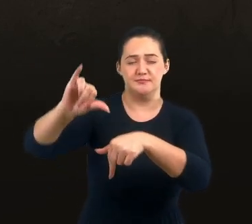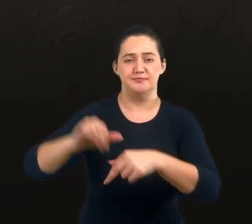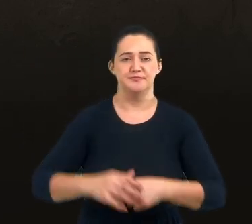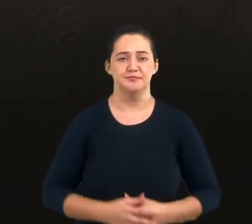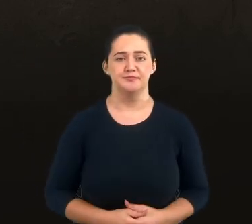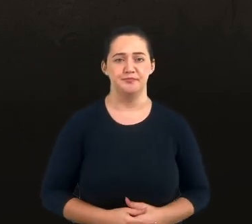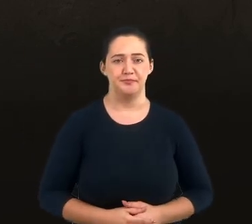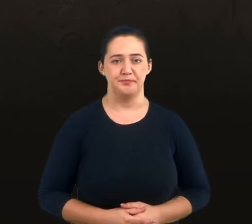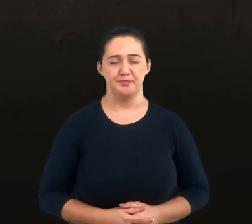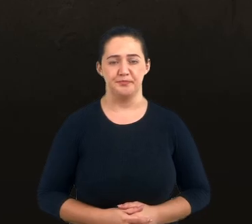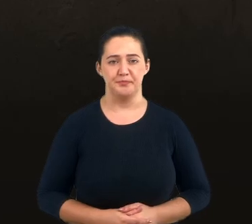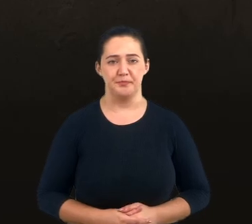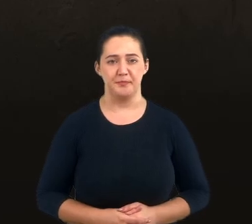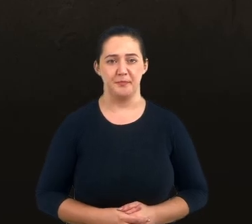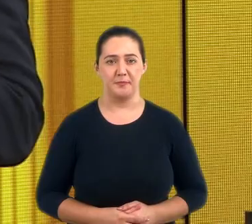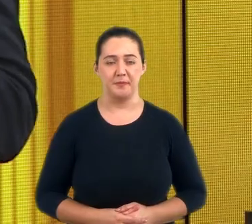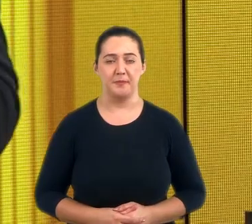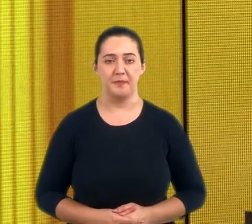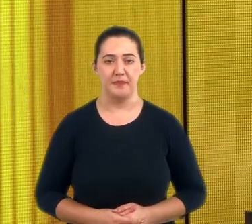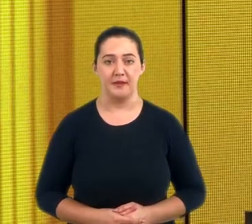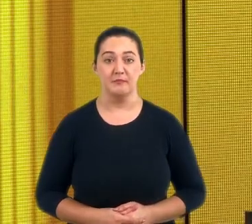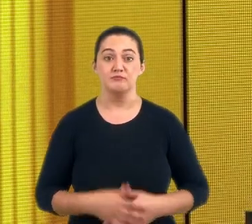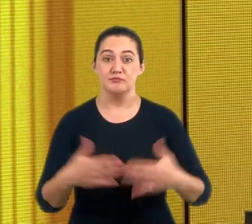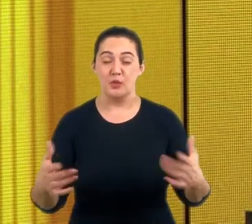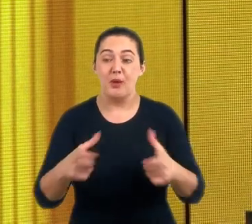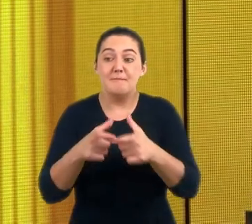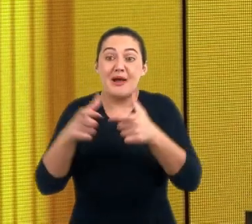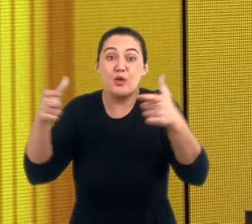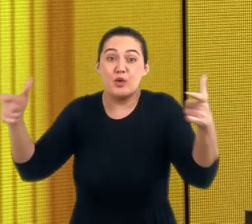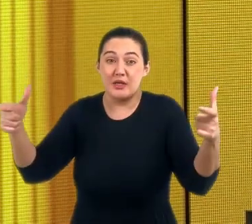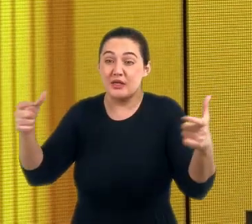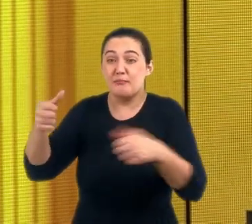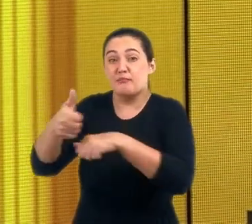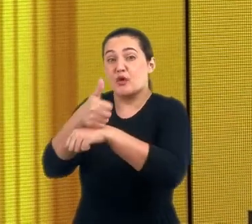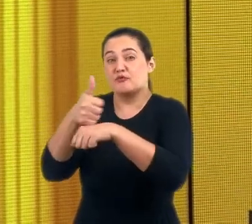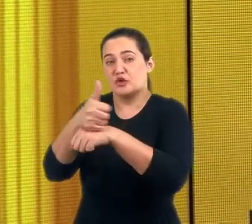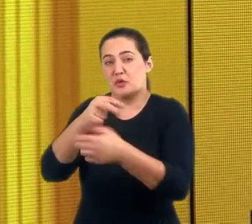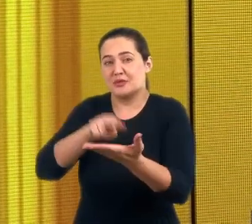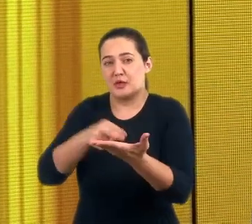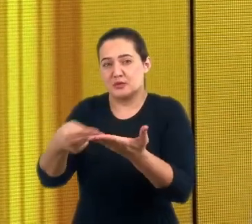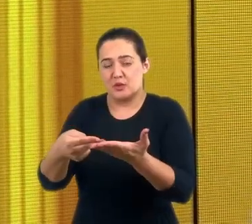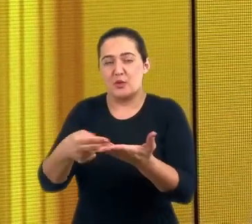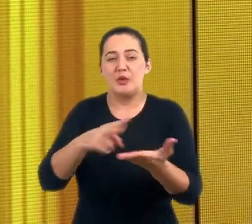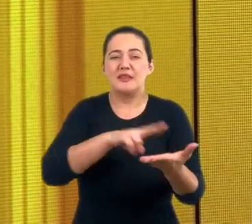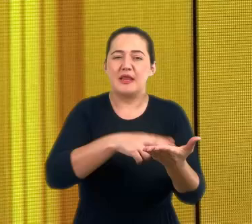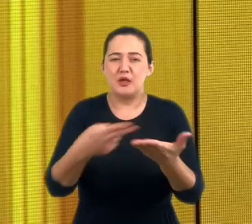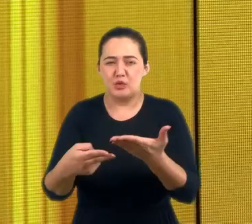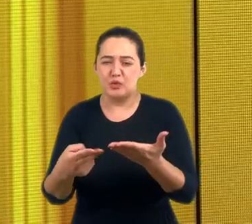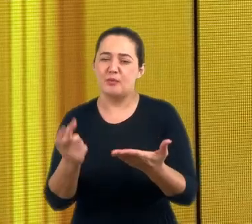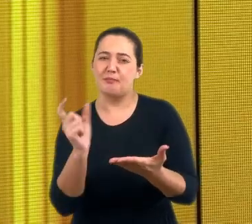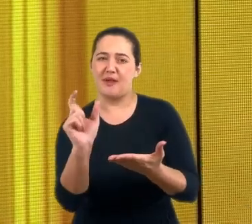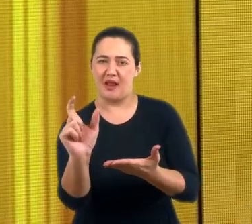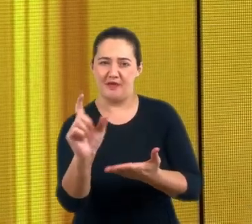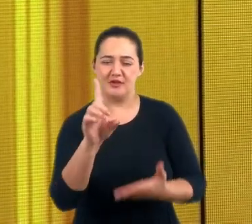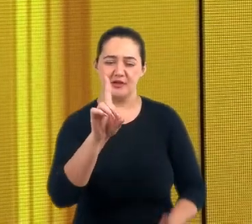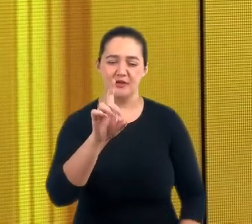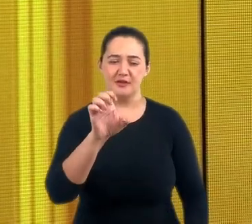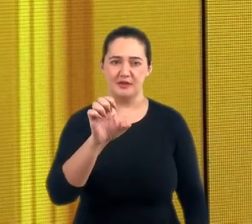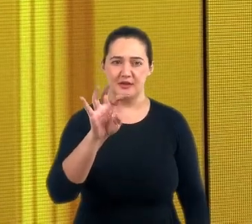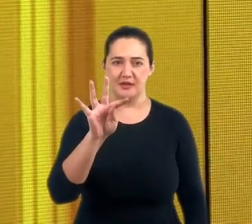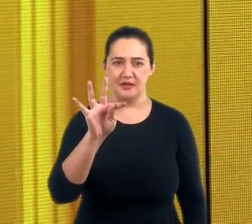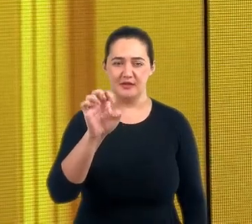9, verso 24. Enquanto a maioria dos tradutores traduzem Daniel 9, 24 usando a